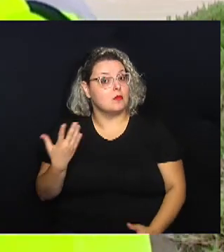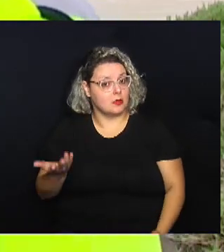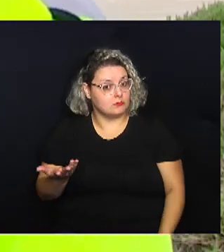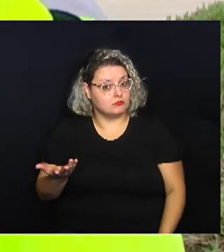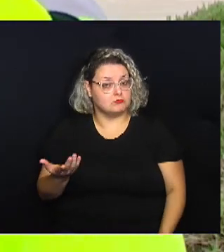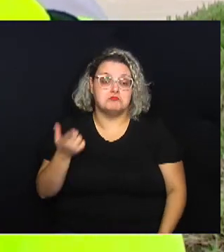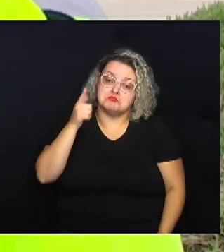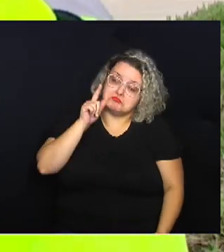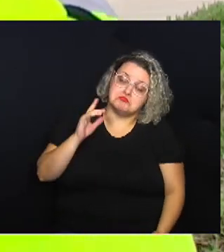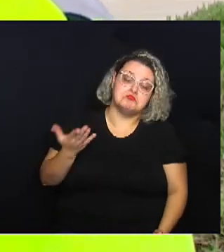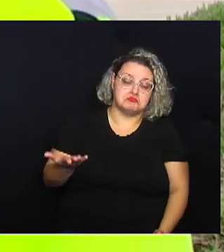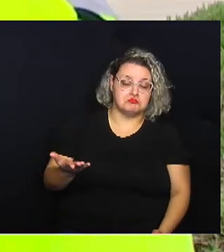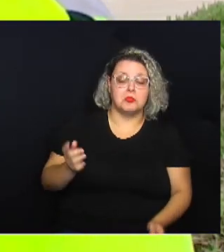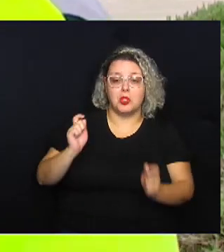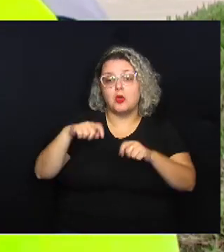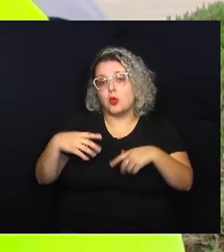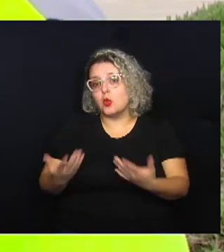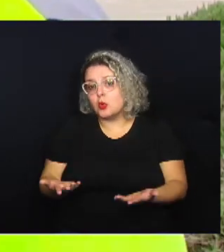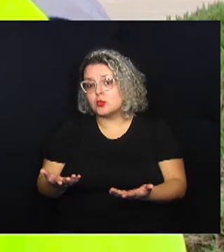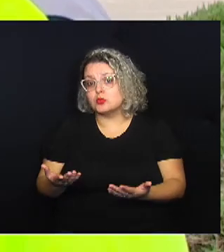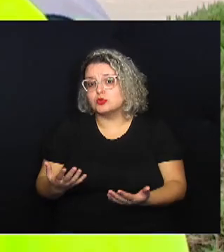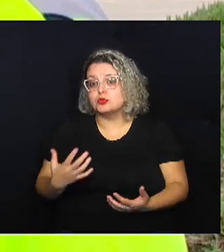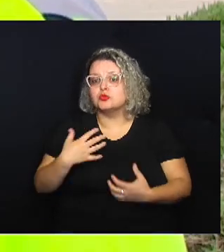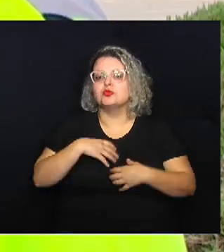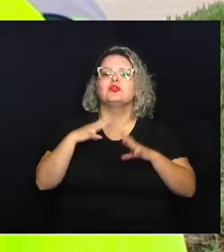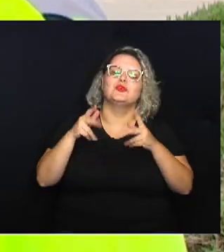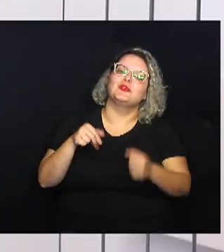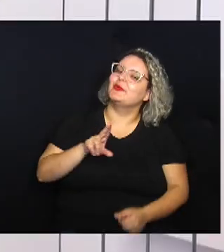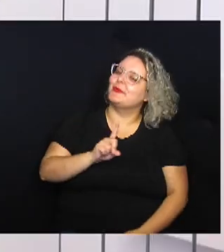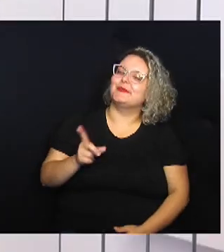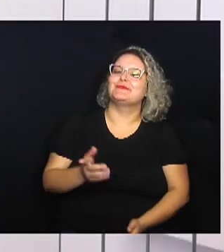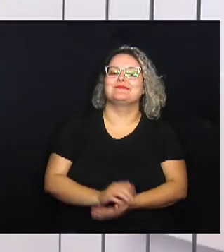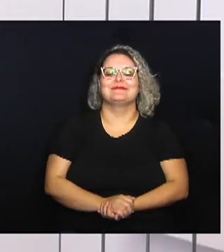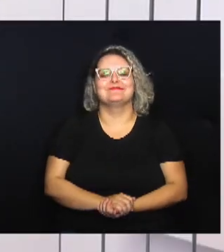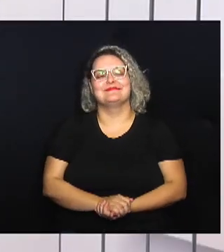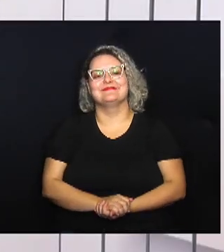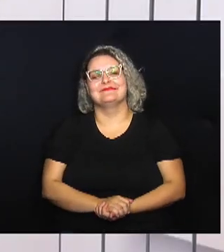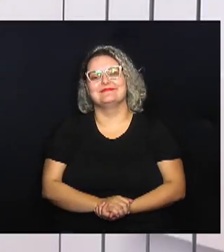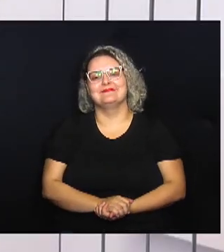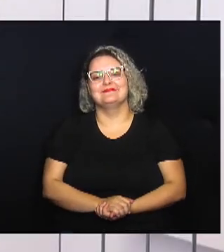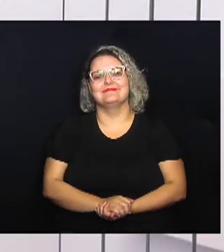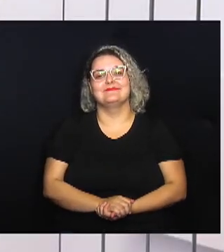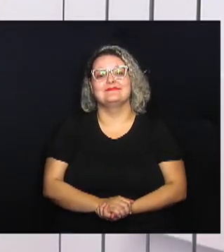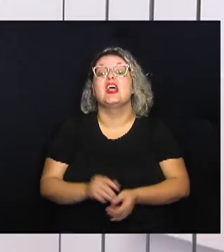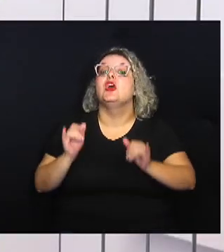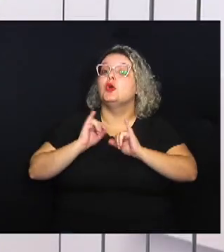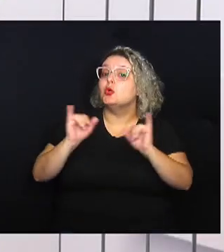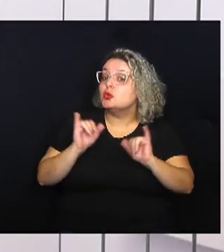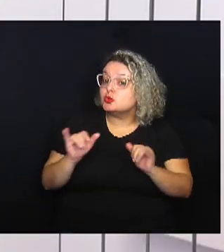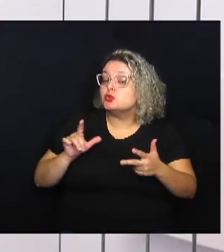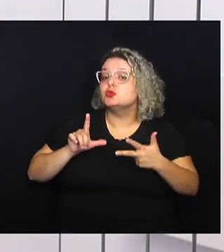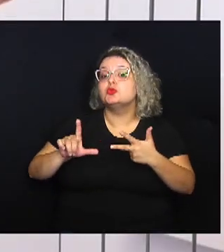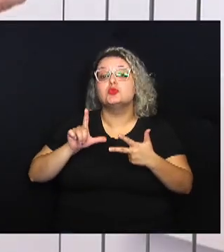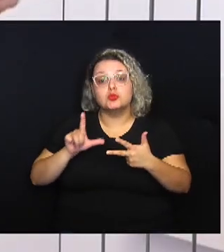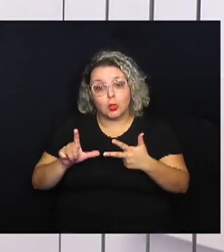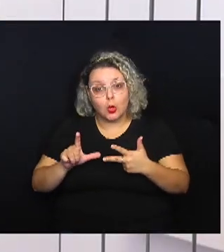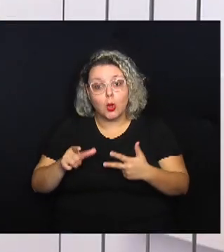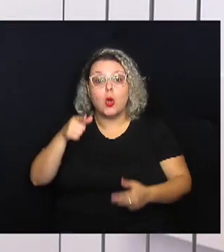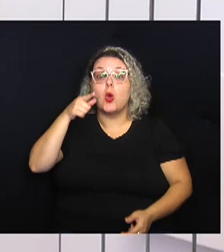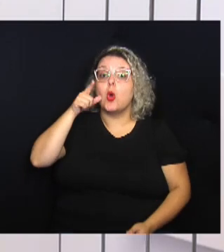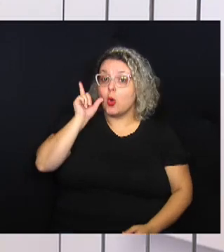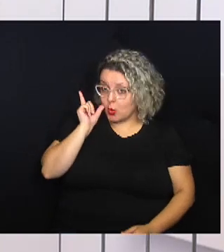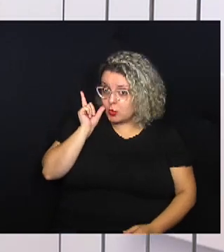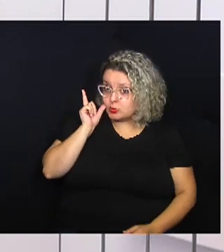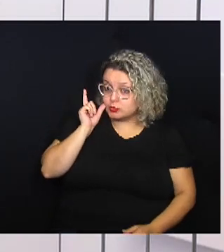se ela vai conseguir ser efetuada de forma plena ou não hora das notícias do Legislativo Ontem